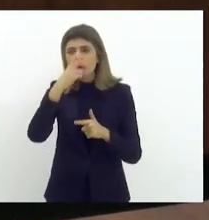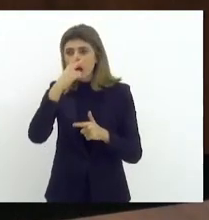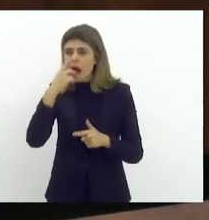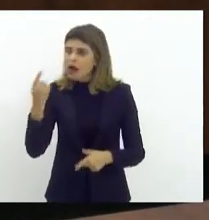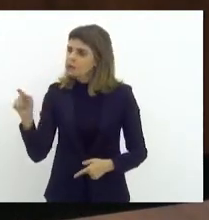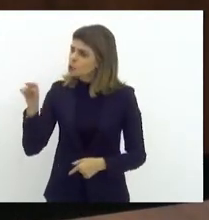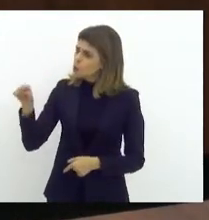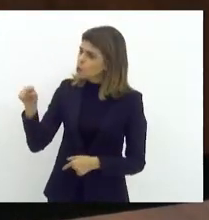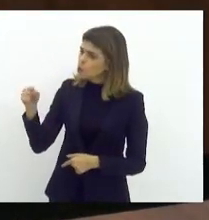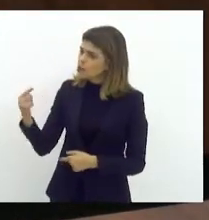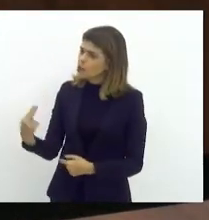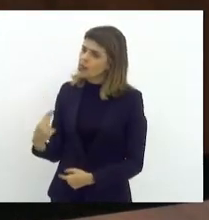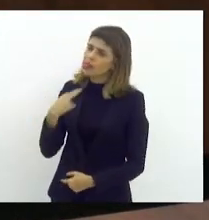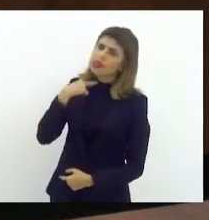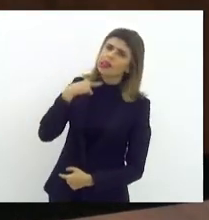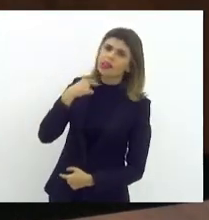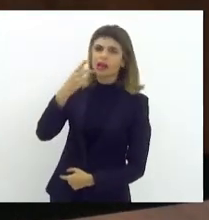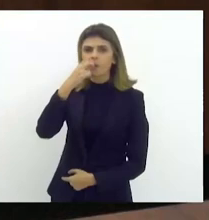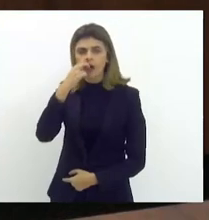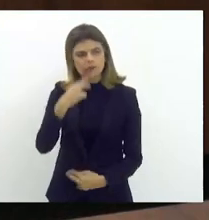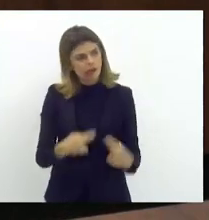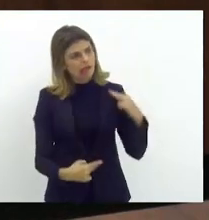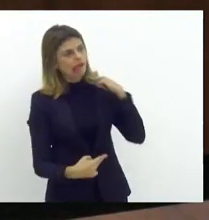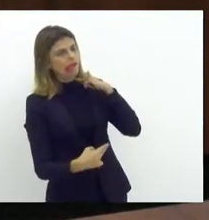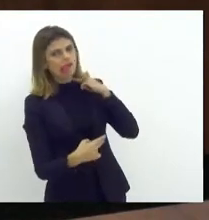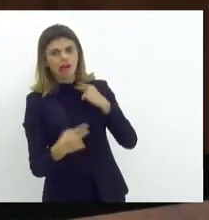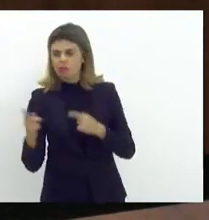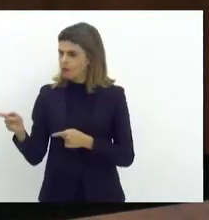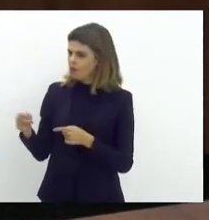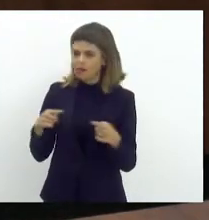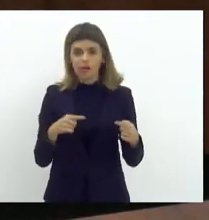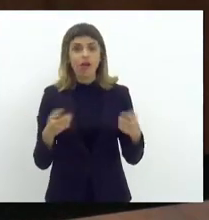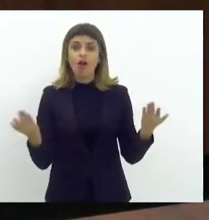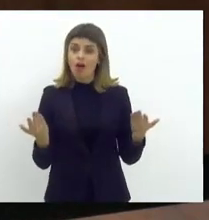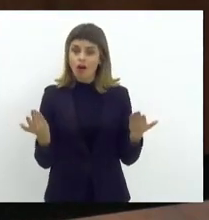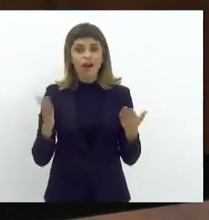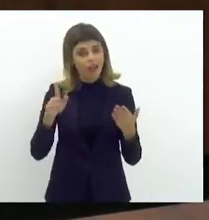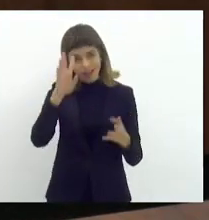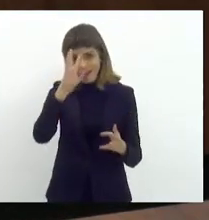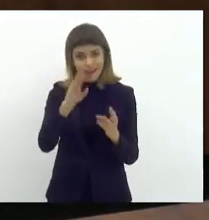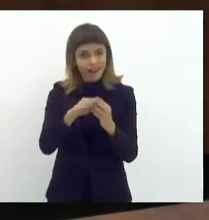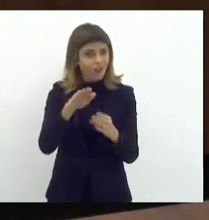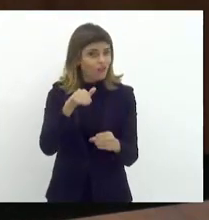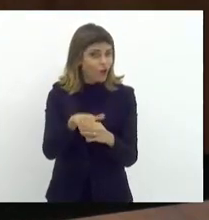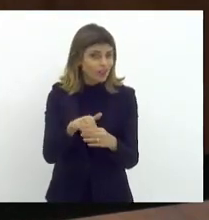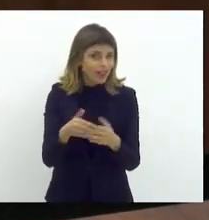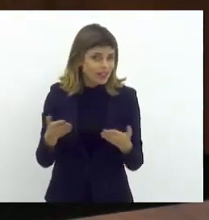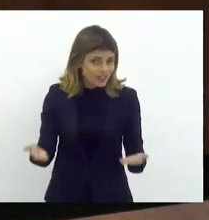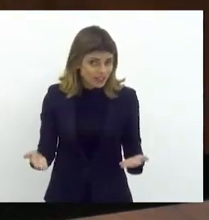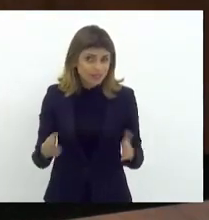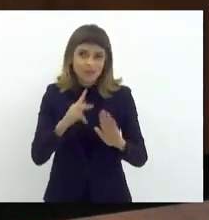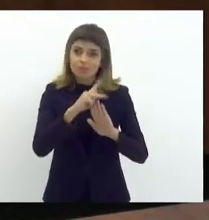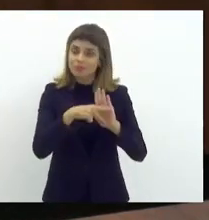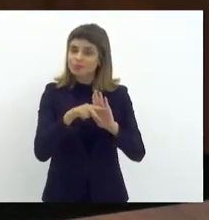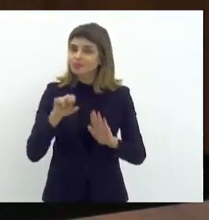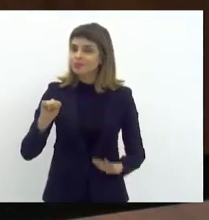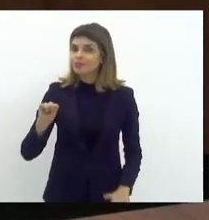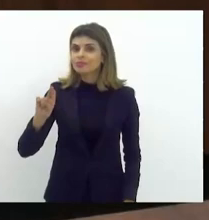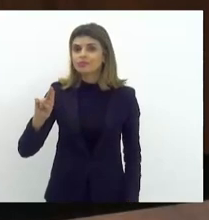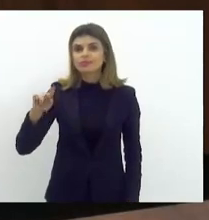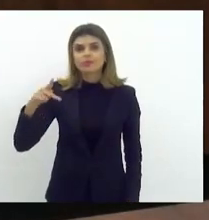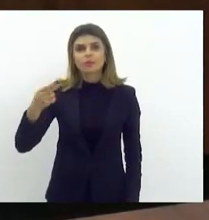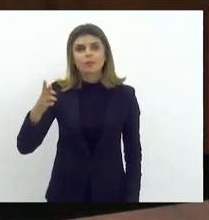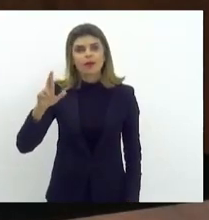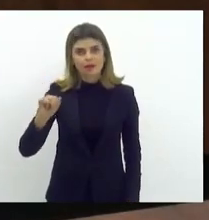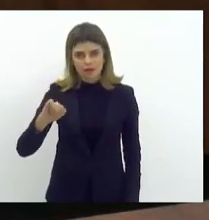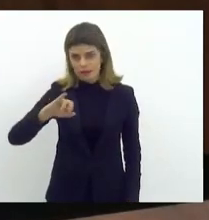e a espada é disso que se trata a votação de hoje do Super RJ o regime